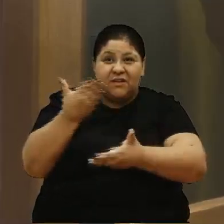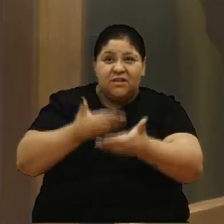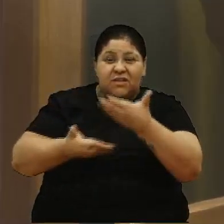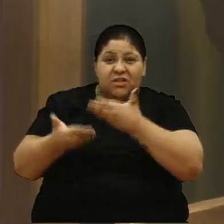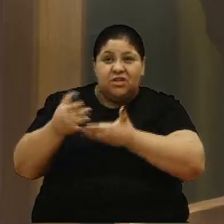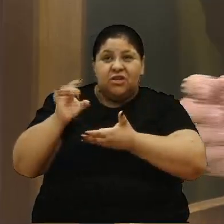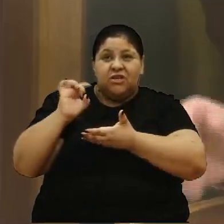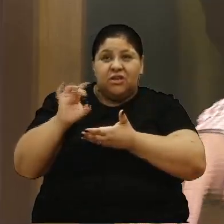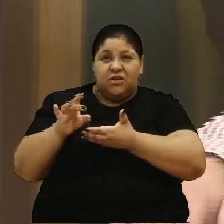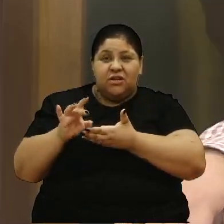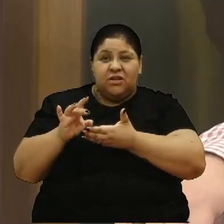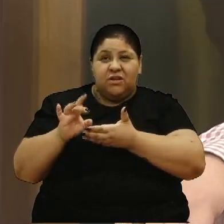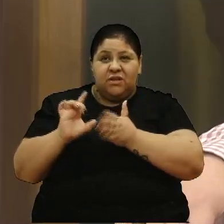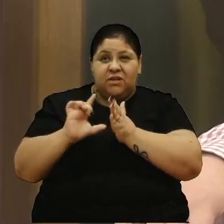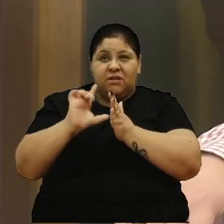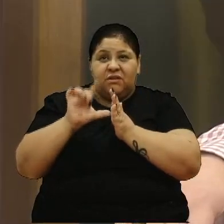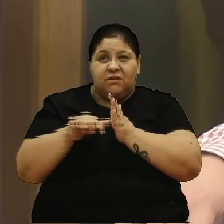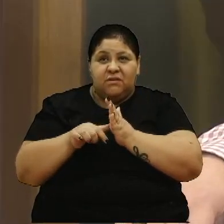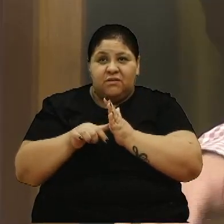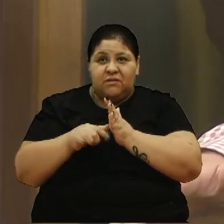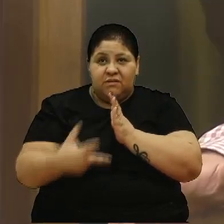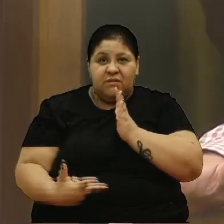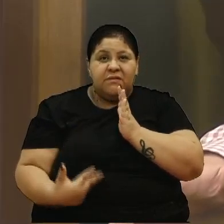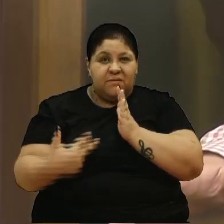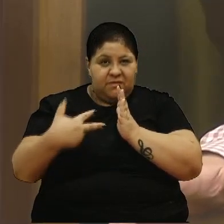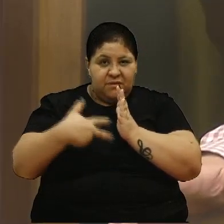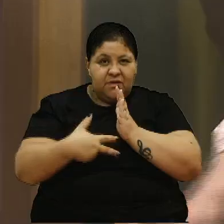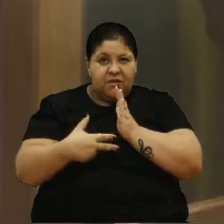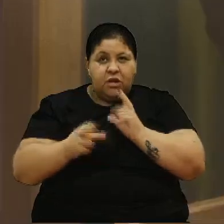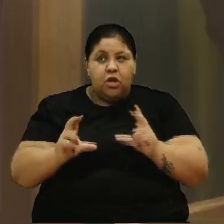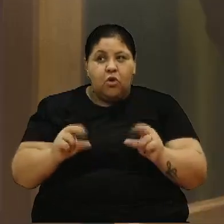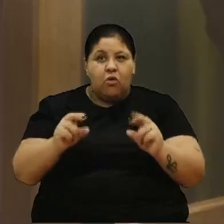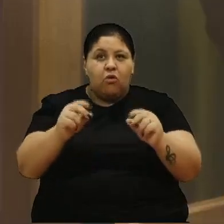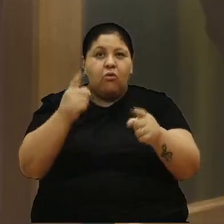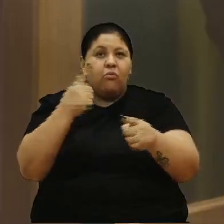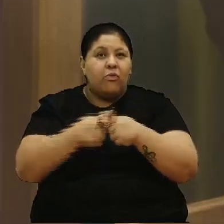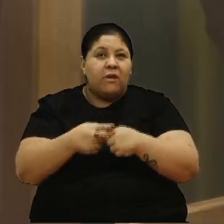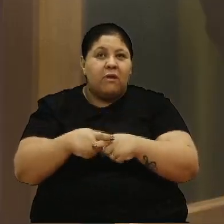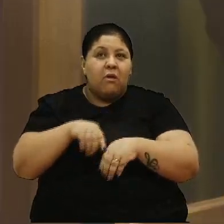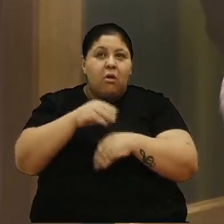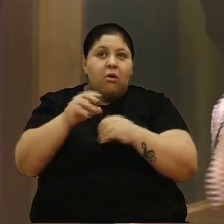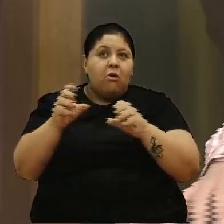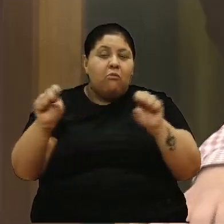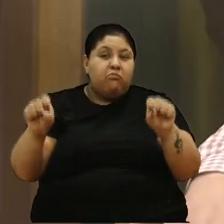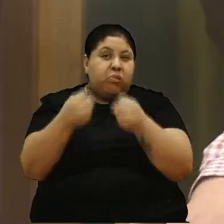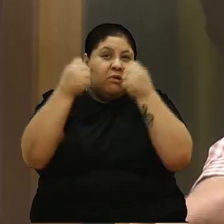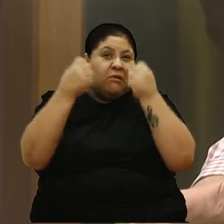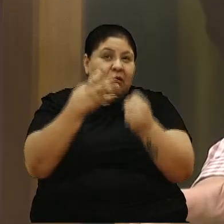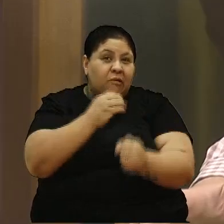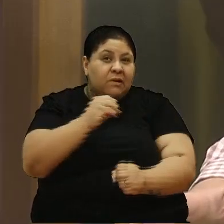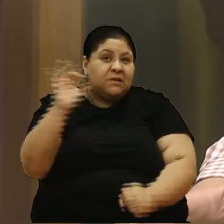atendimentos de pós-operatório e oncológicos, porque colapsou, está 400% a mais